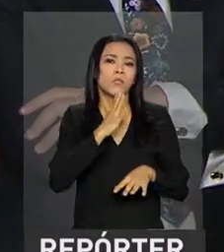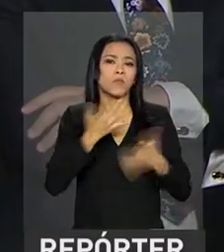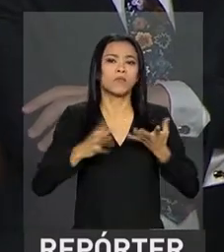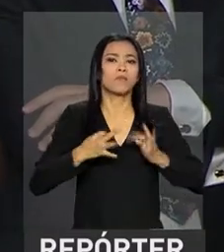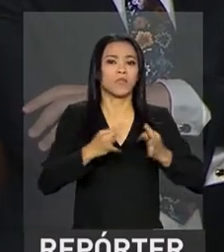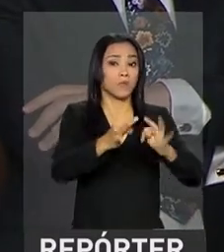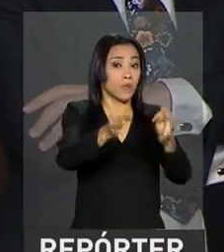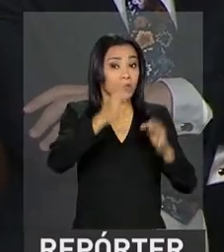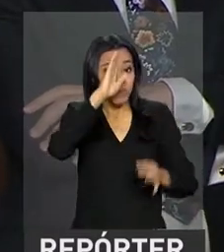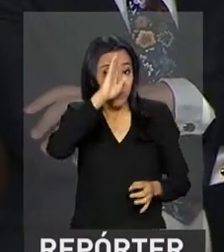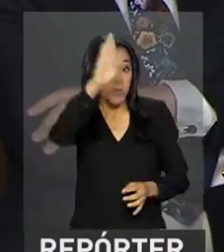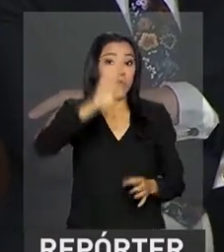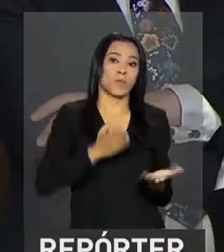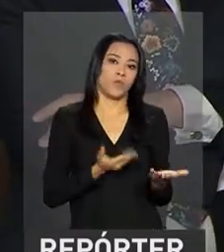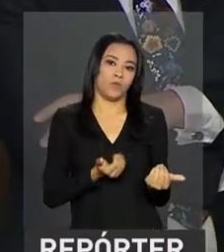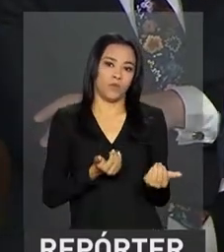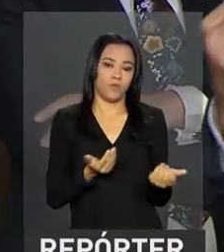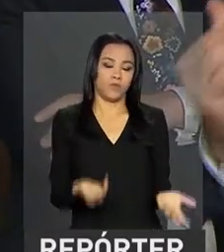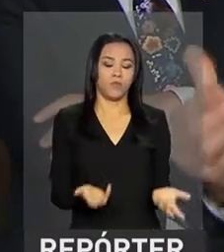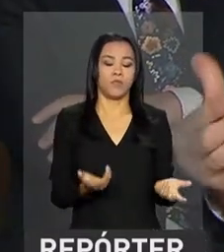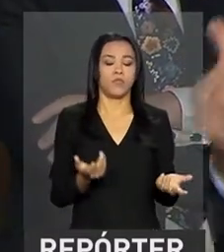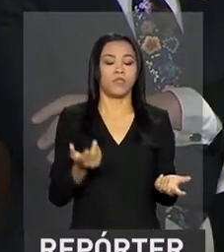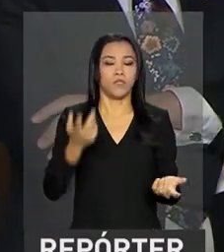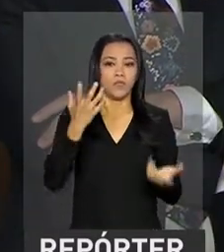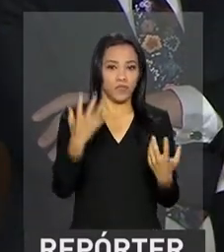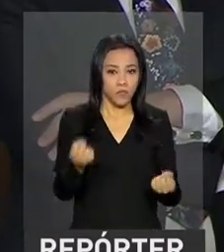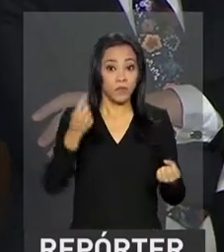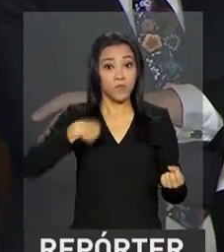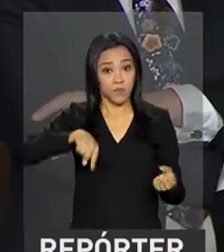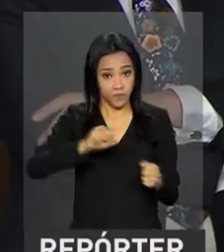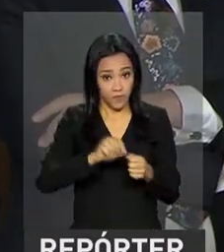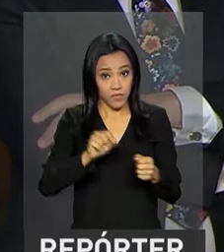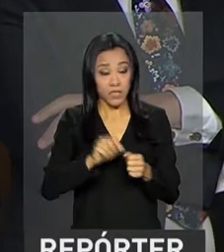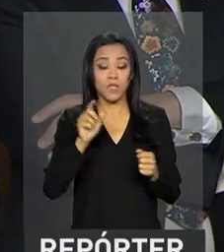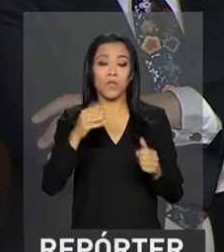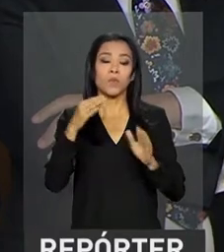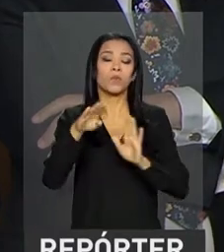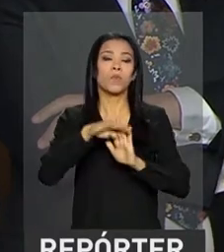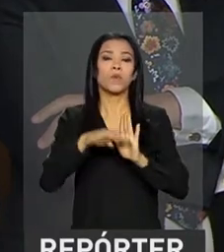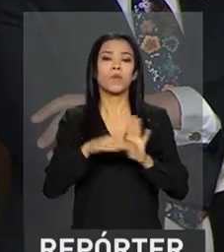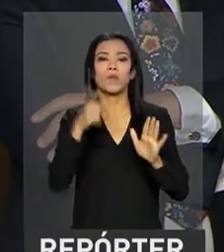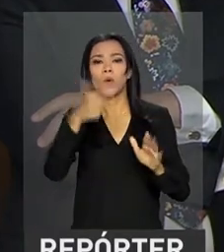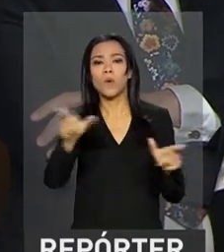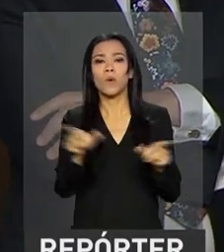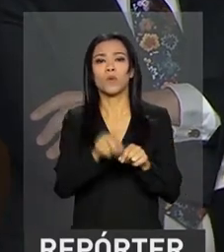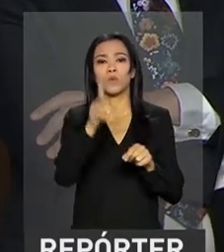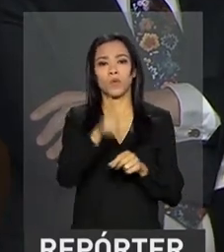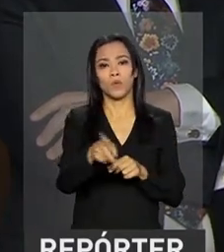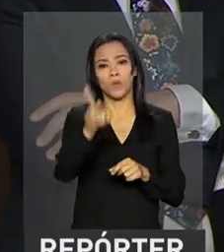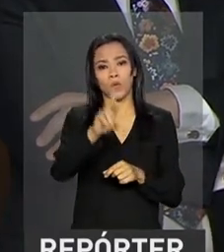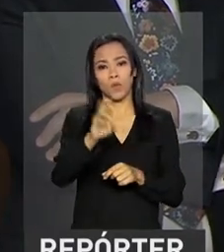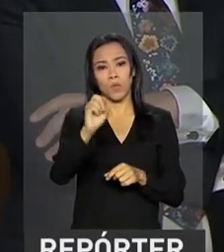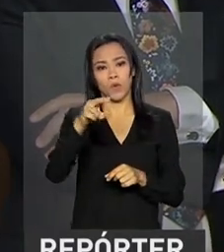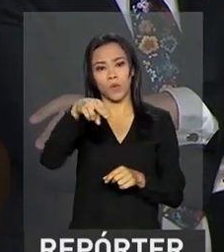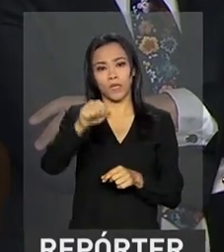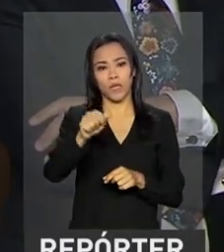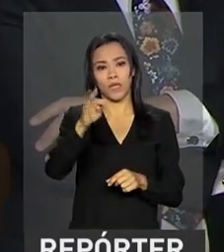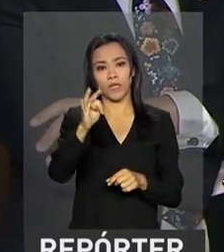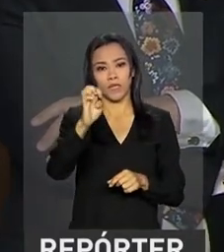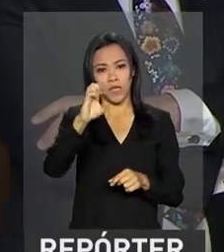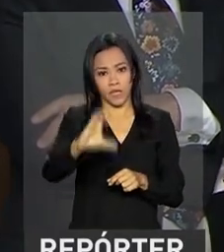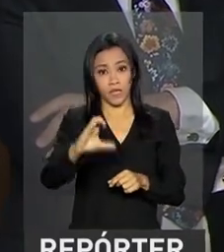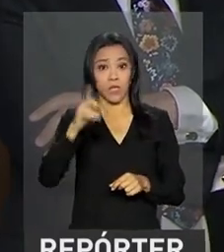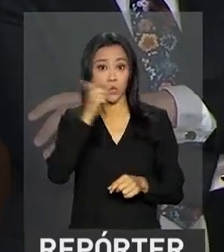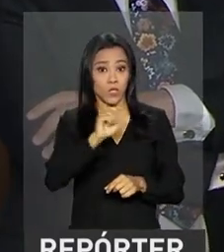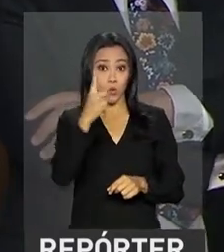principalmente e vamos fazer com que o pronatec que o ministro mendonça é conseguir um milhão de vagas do pronatec